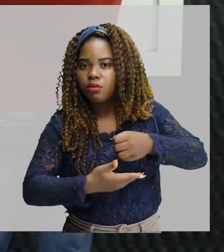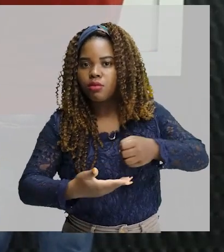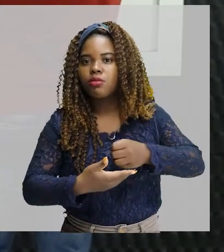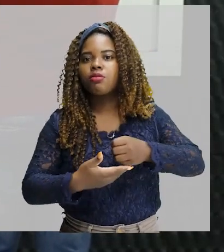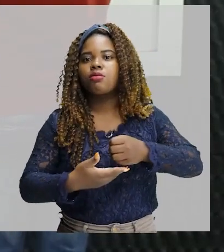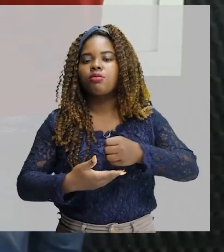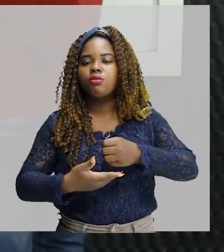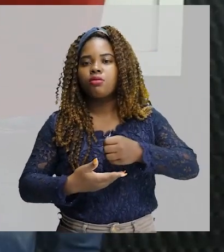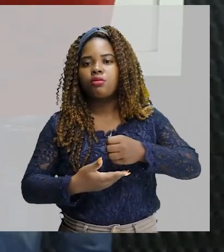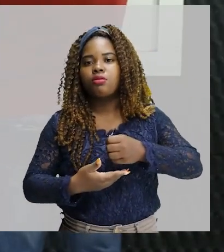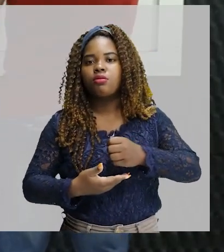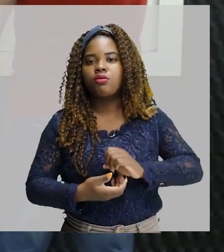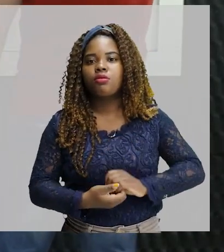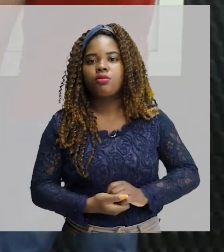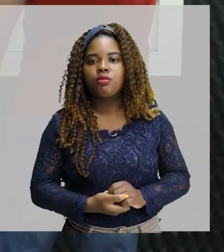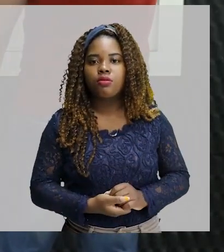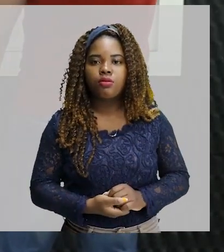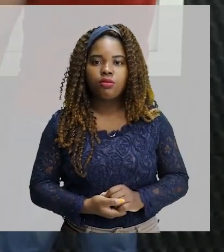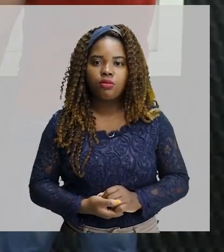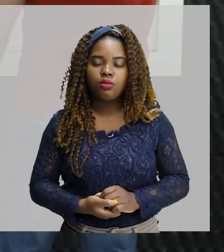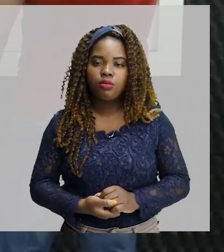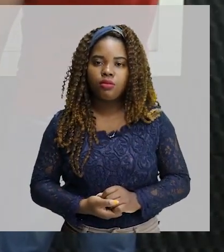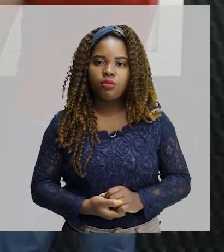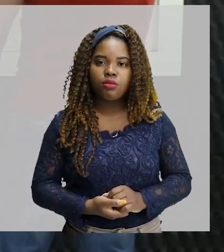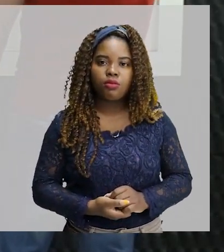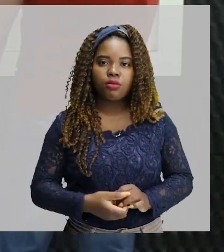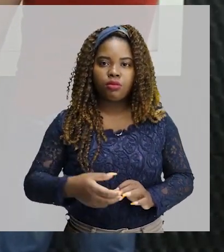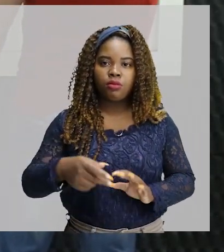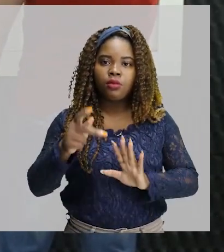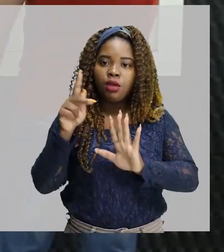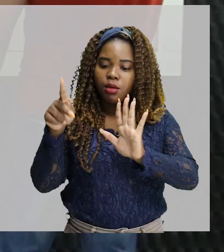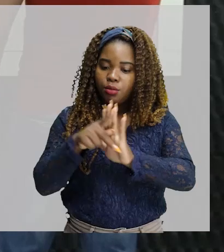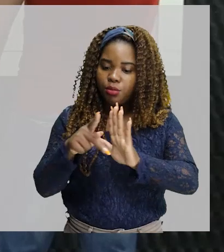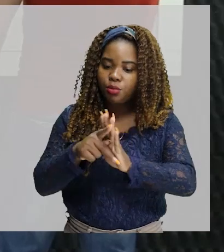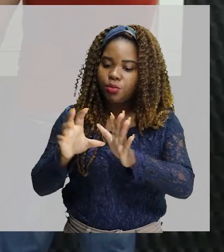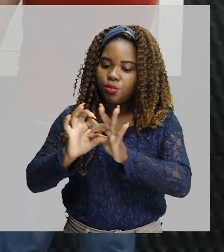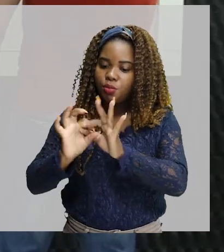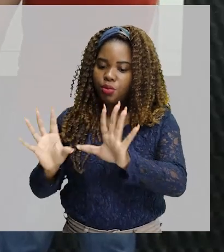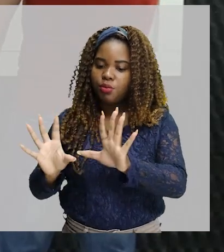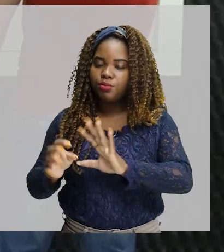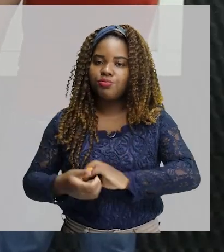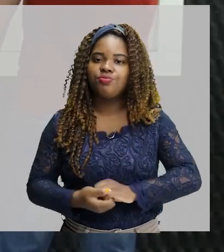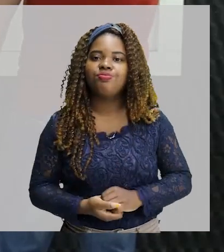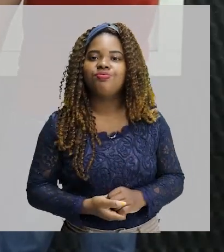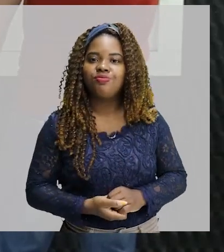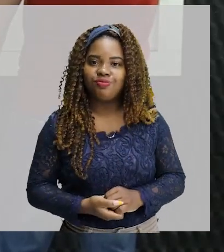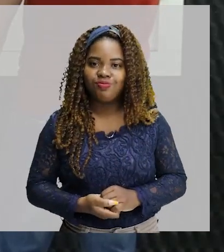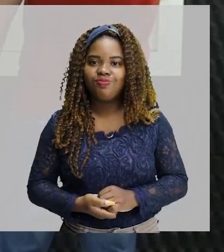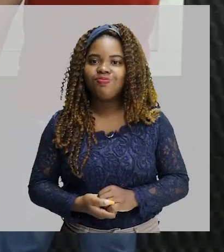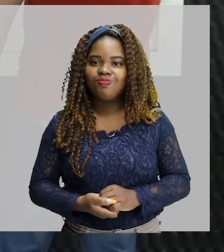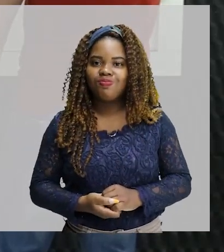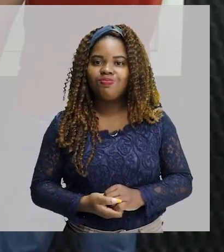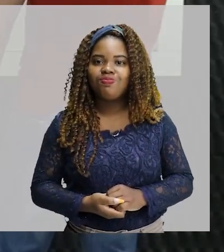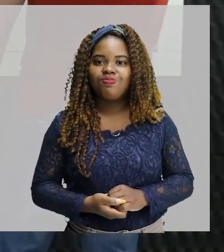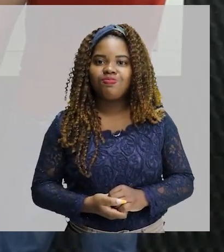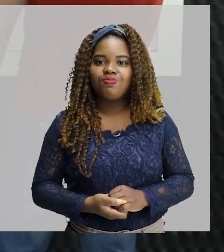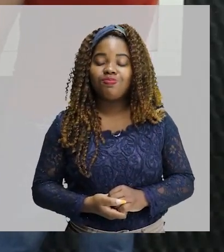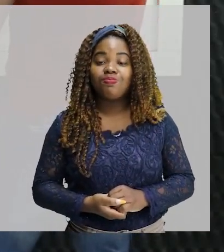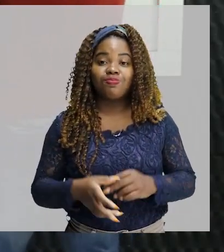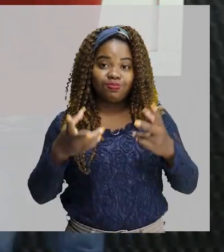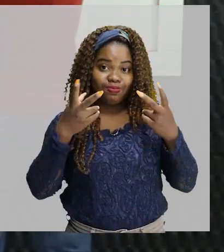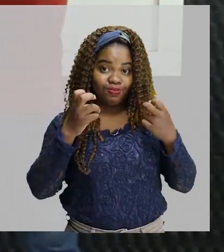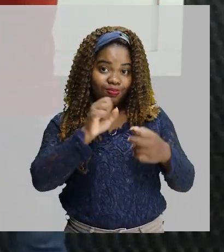humano é a própria liberdade, ok? Veja o quanto Sartre vai